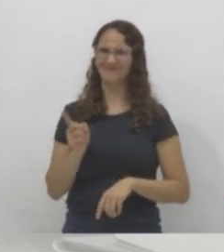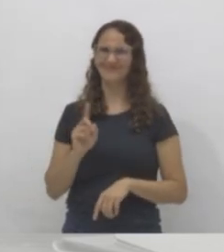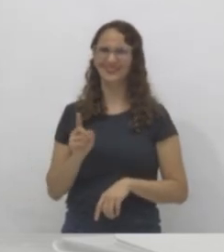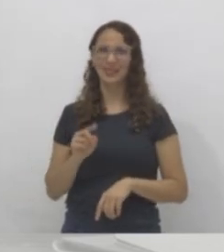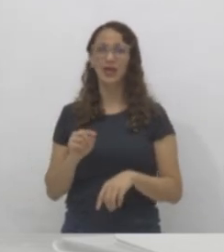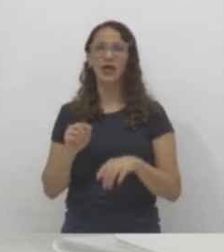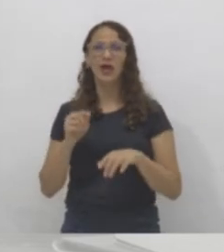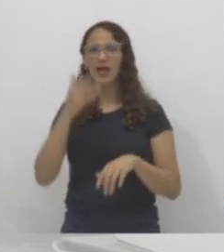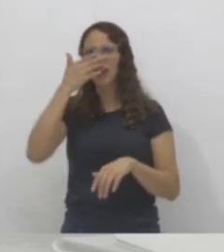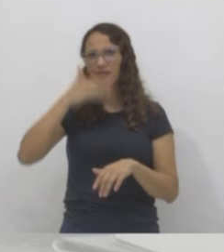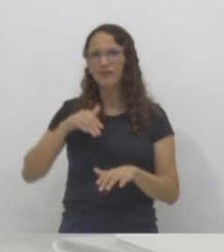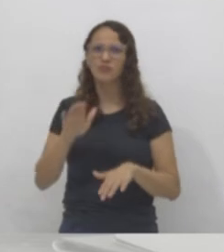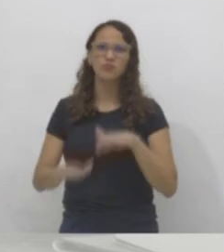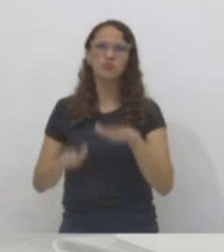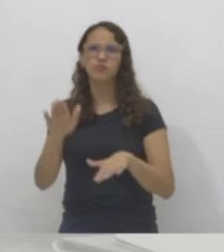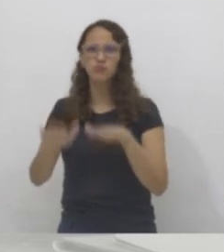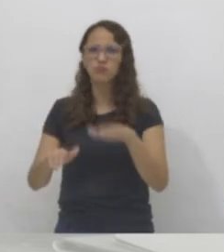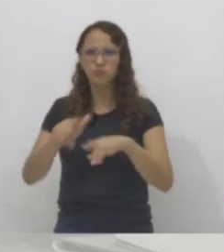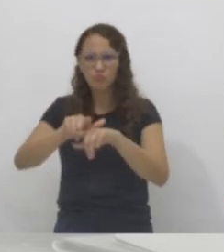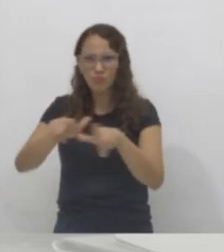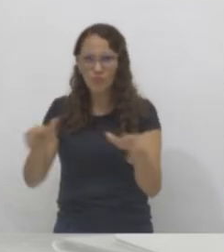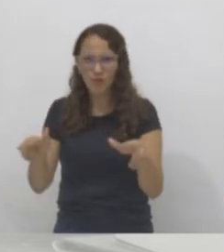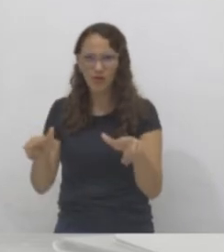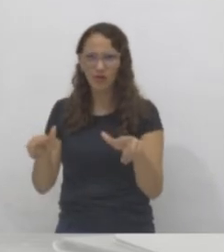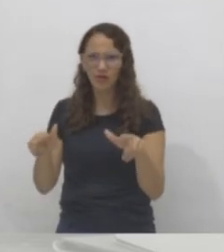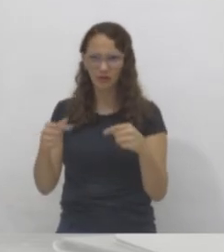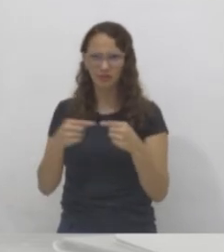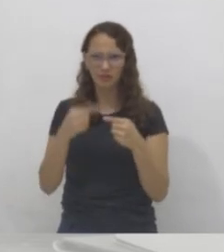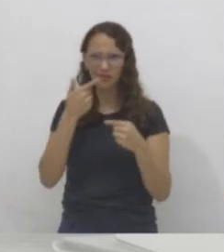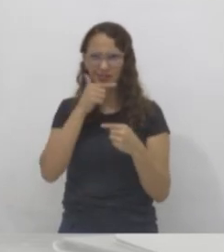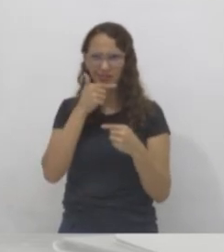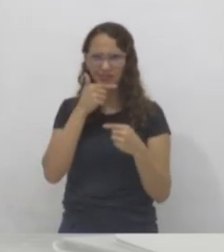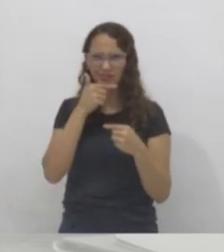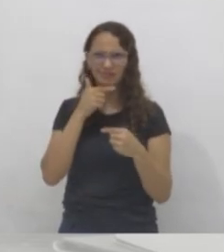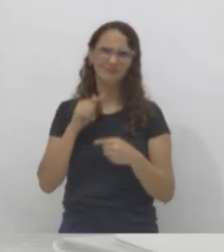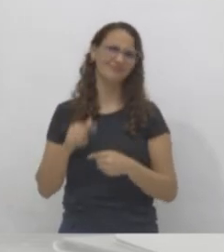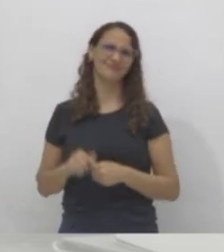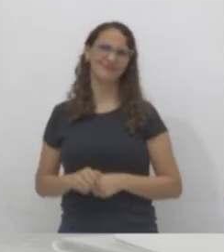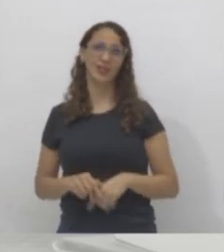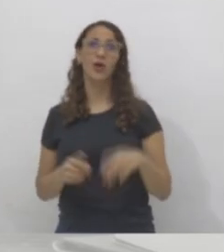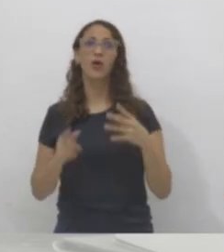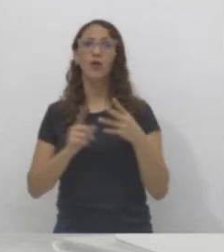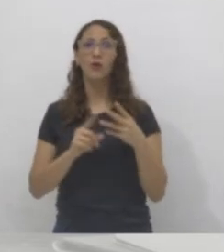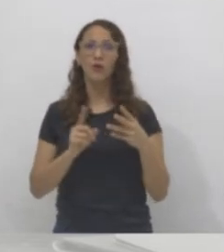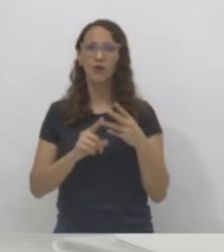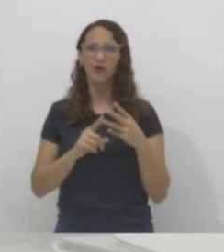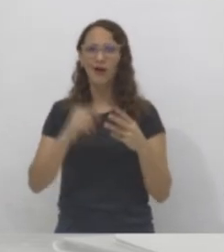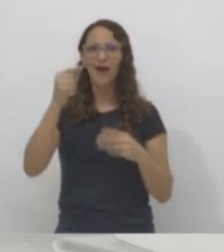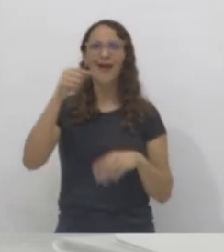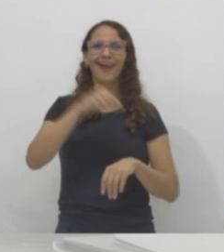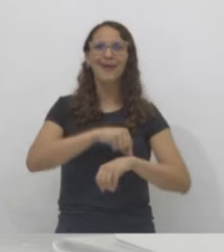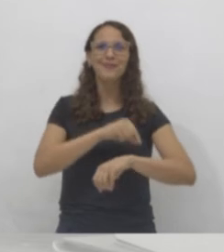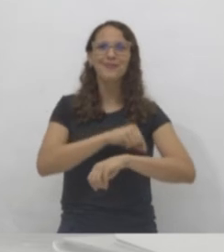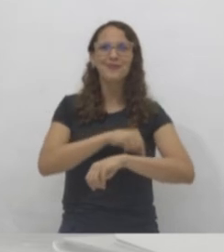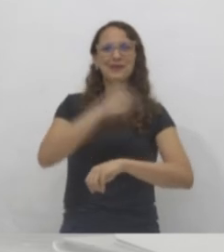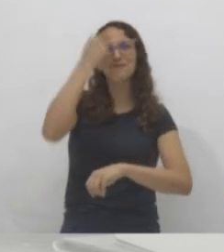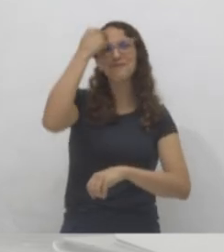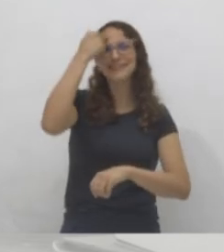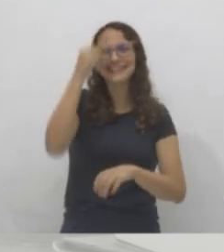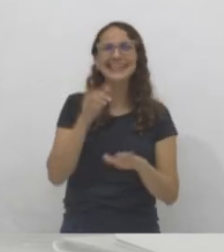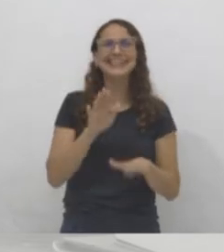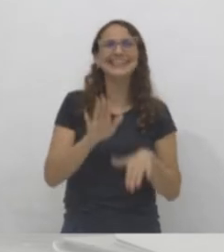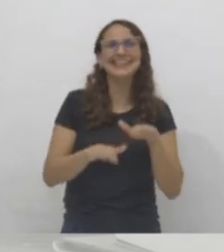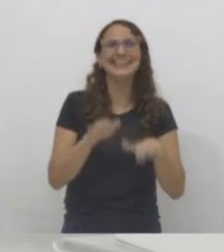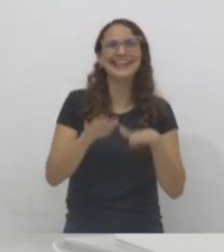deserto? Também não. A formiguinha pensar que o seu rastro provocava muita poeira? Ou